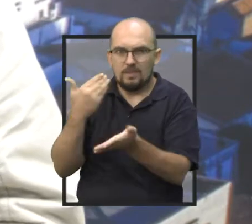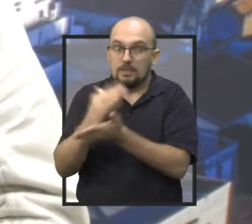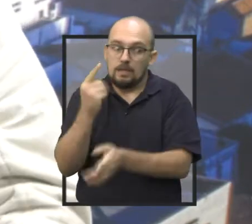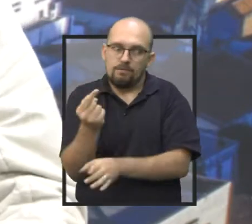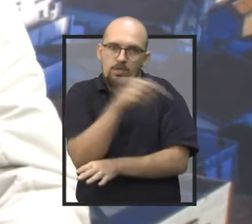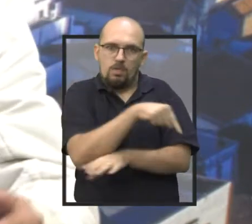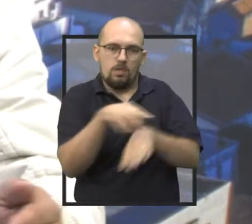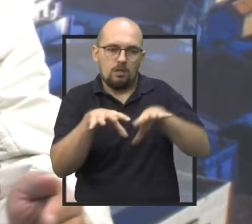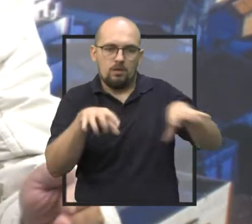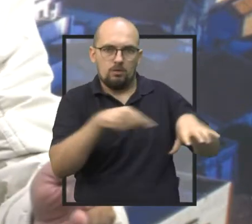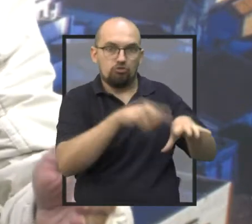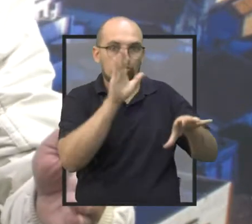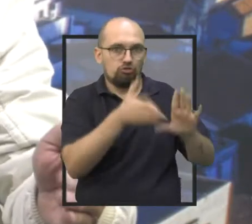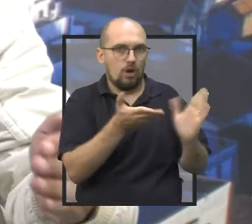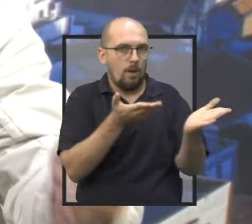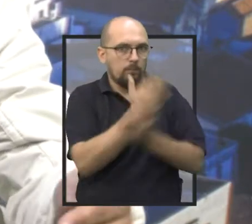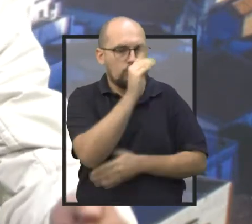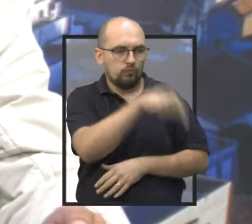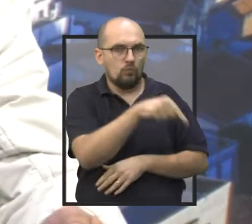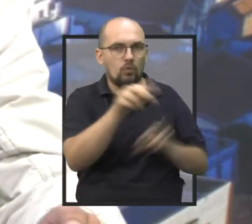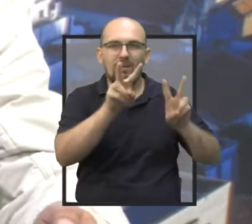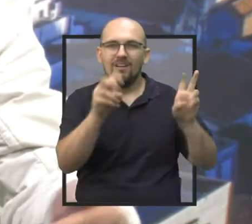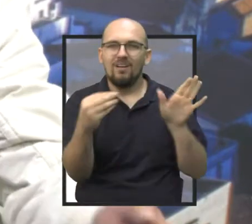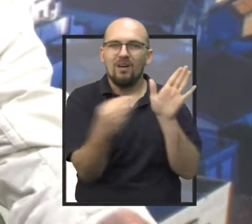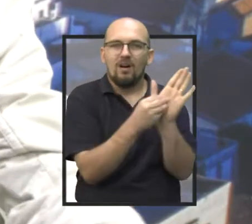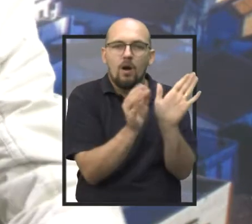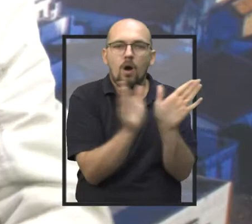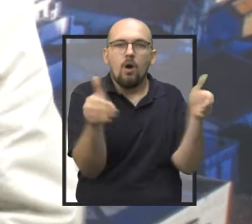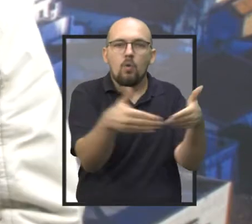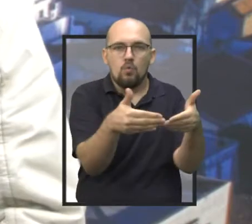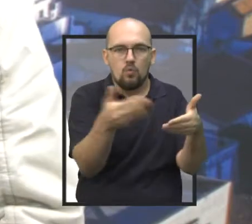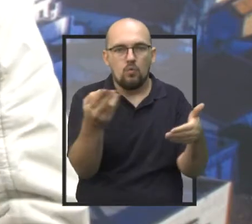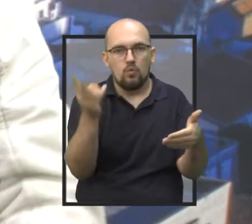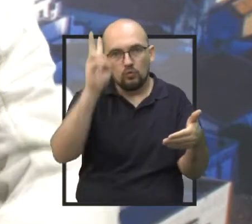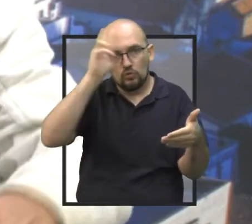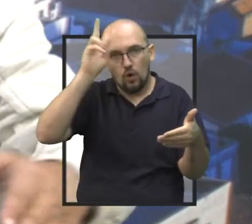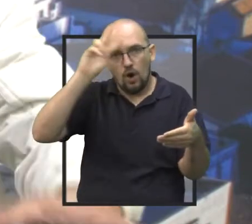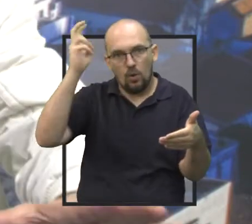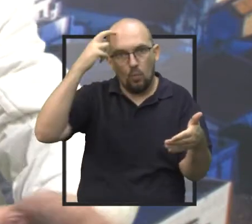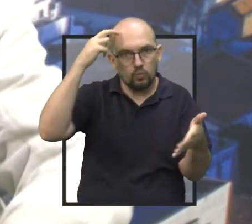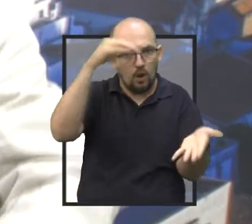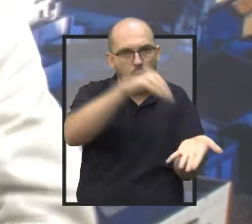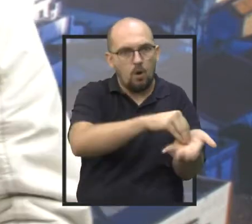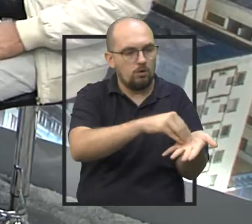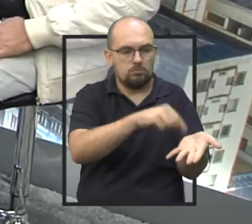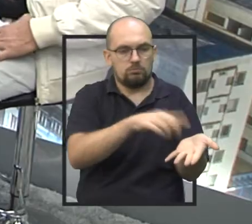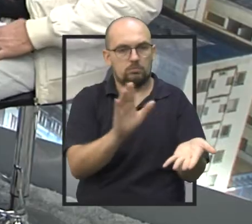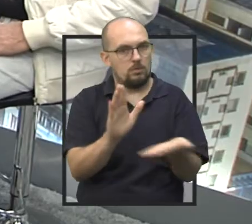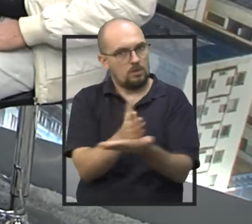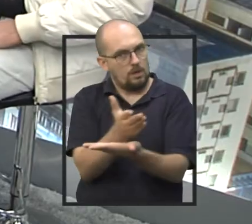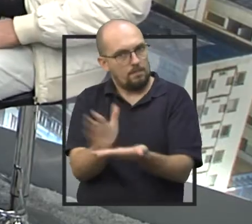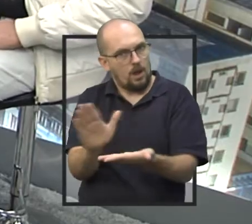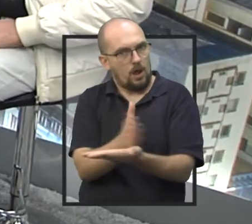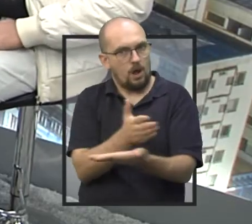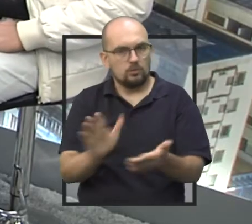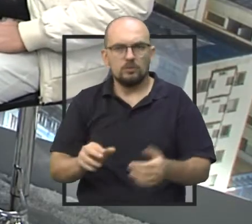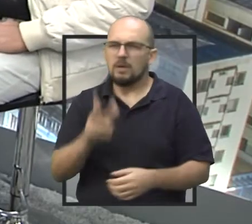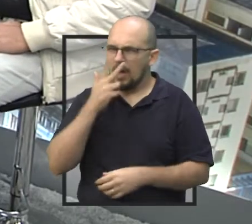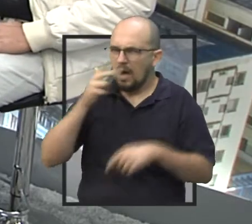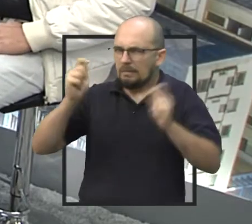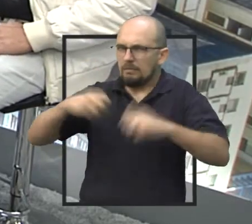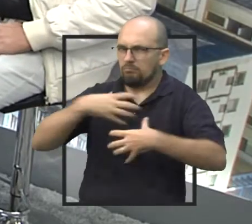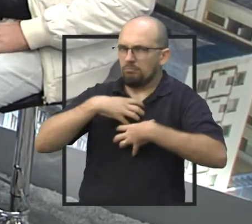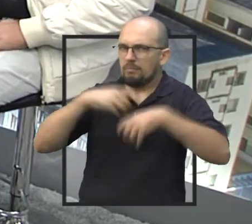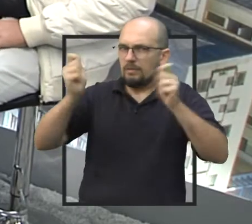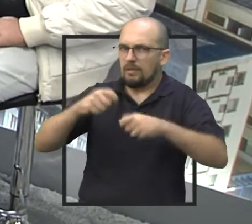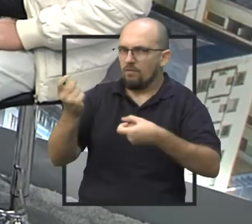Sim. Com a colocação aí no patrimônio histórico do município, as provas equestres. Mas o senhor acha que tem clima, pelo que o